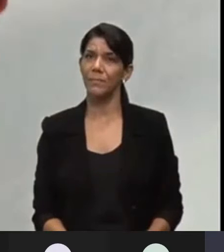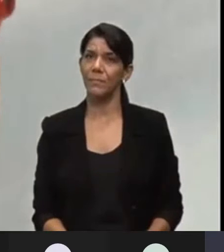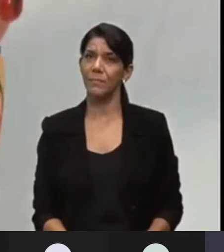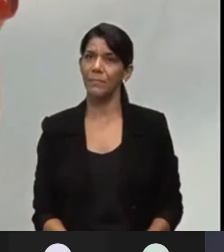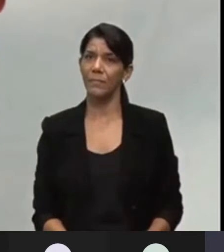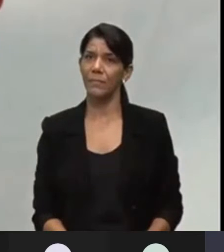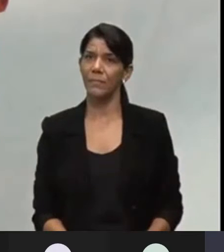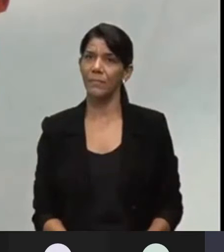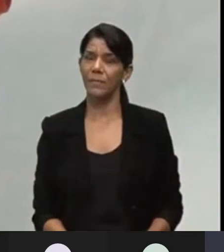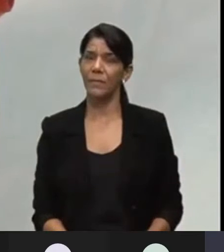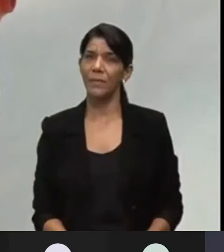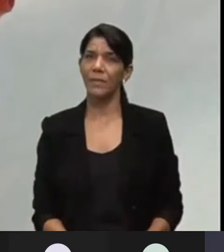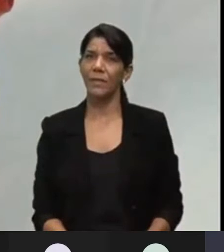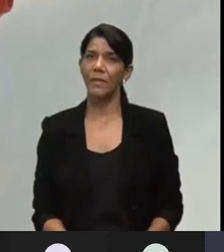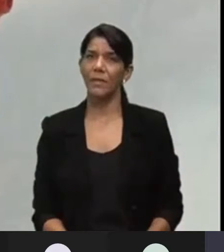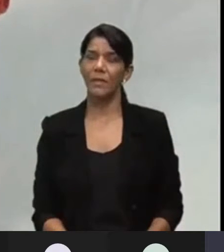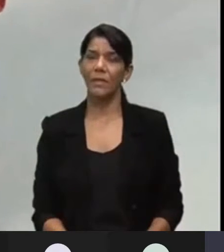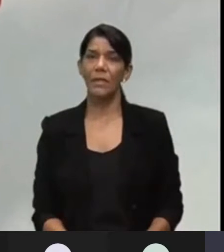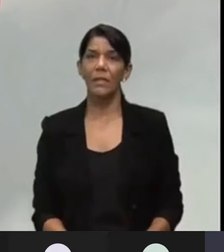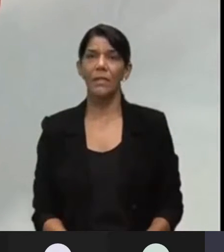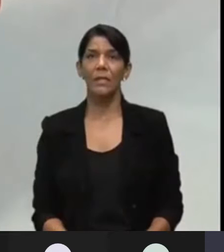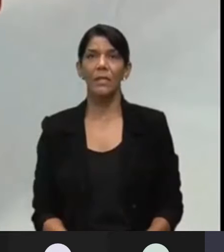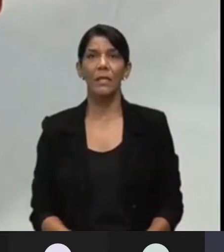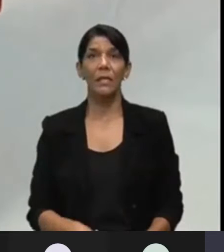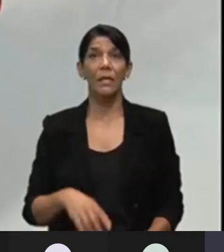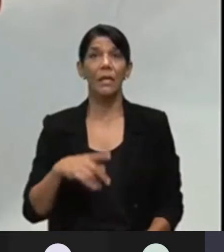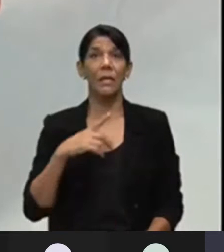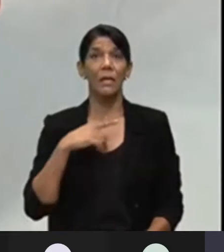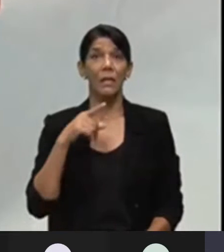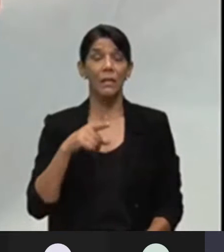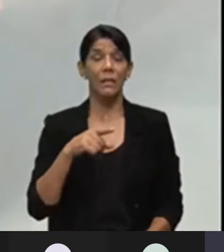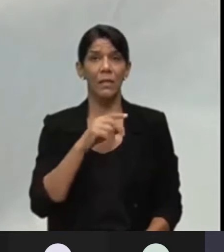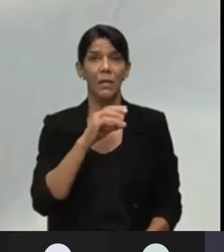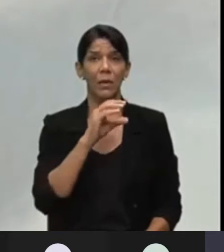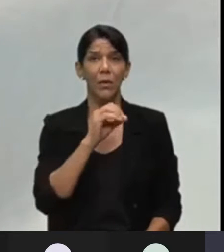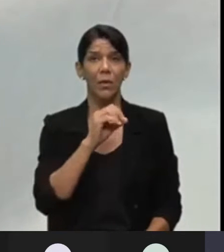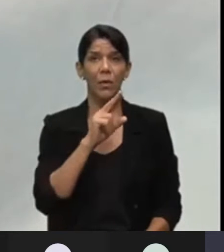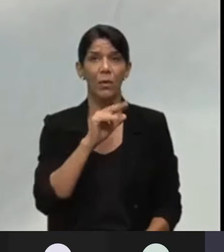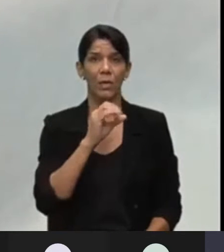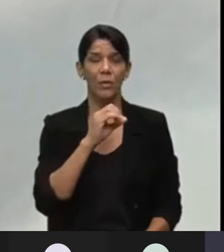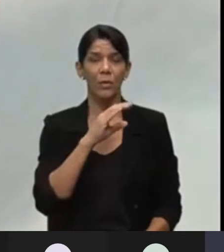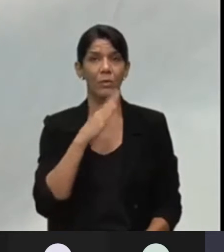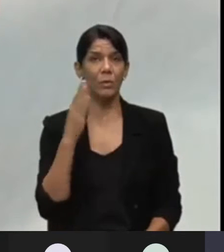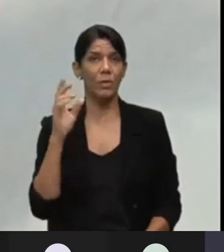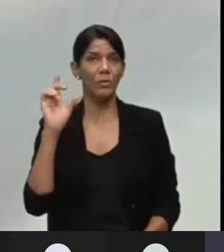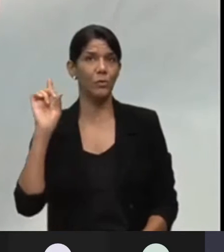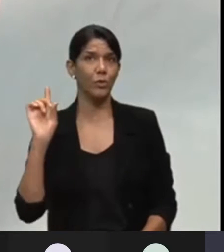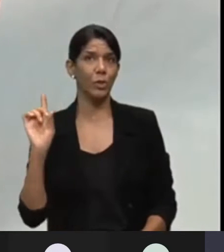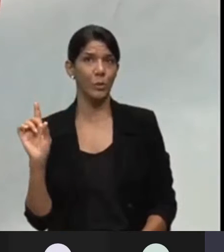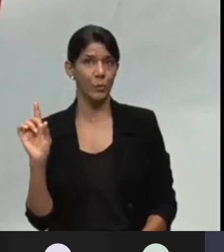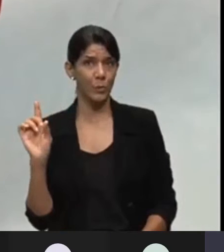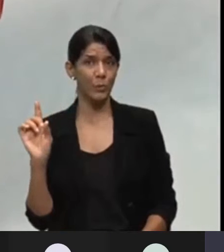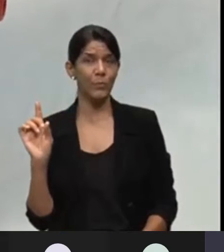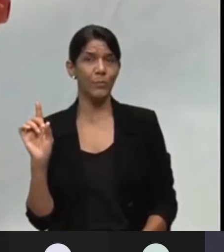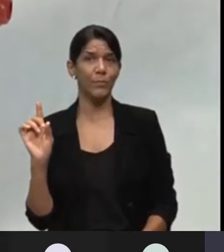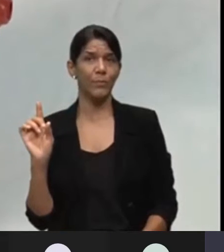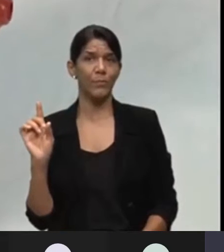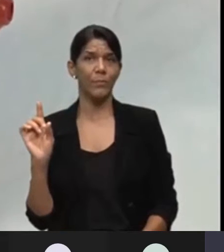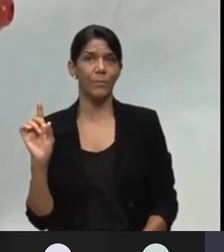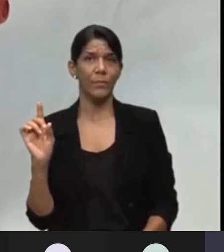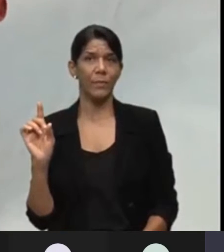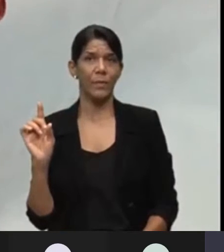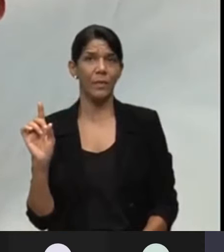aí, para a gente continuar, então, vendo a anatomia aí do coração, nós temos ainda aí a aurícula direita, tá? Ali,